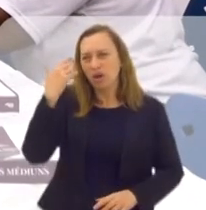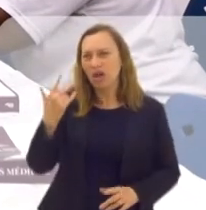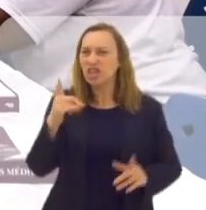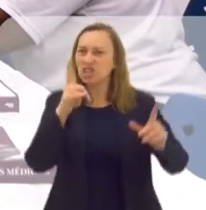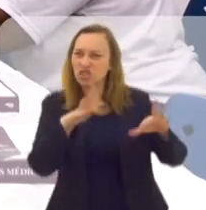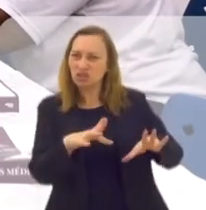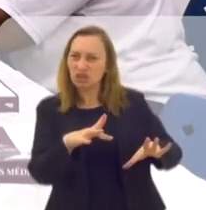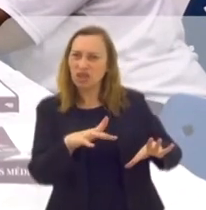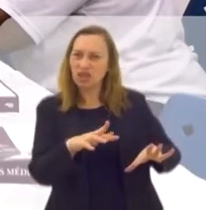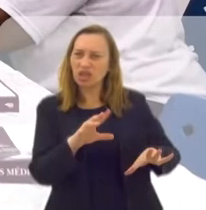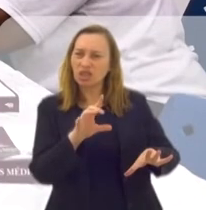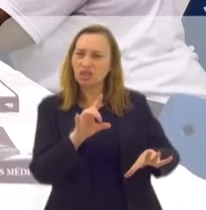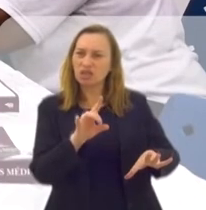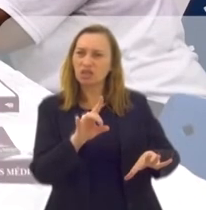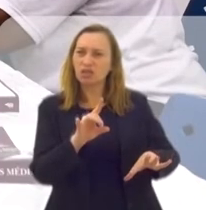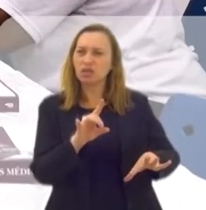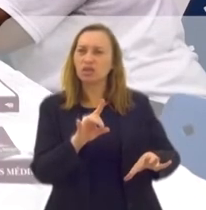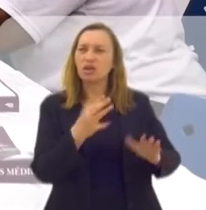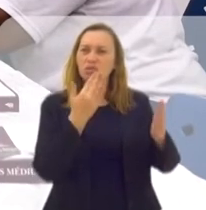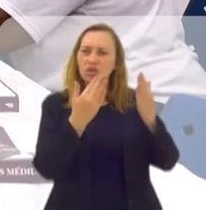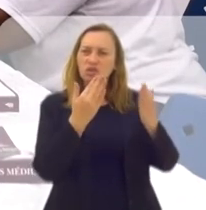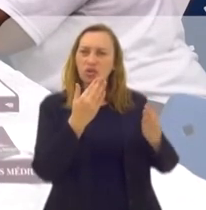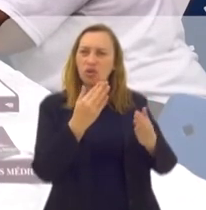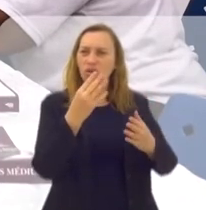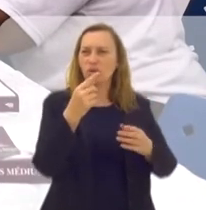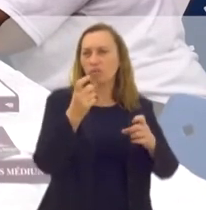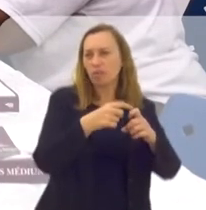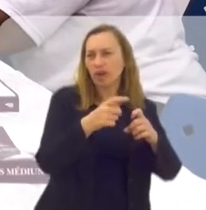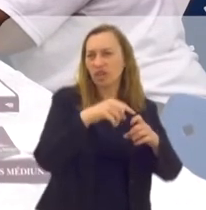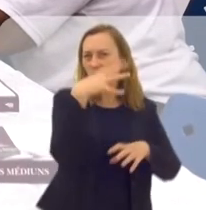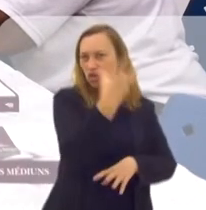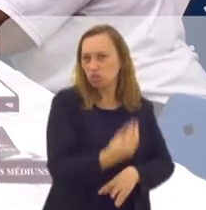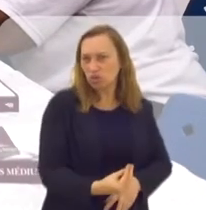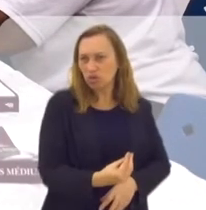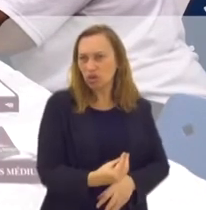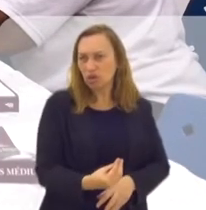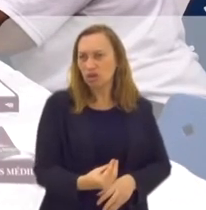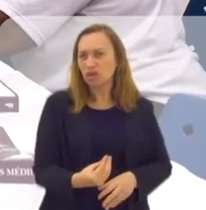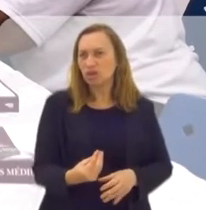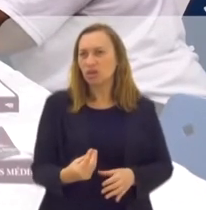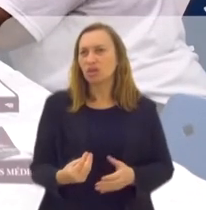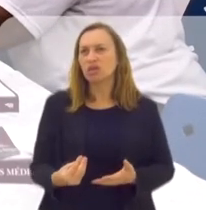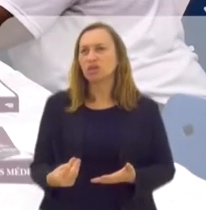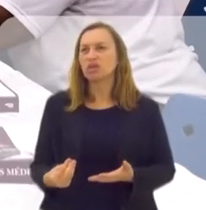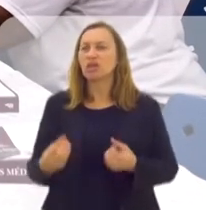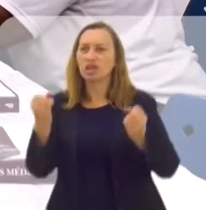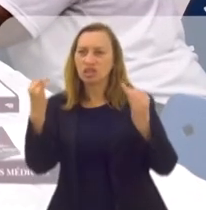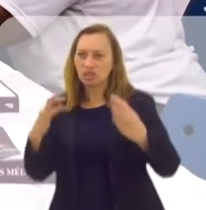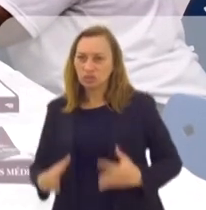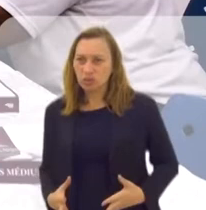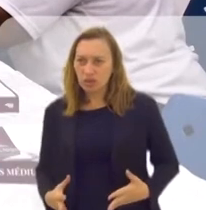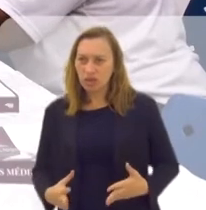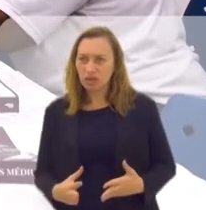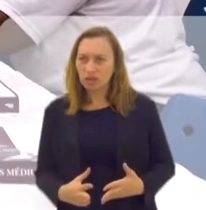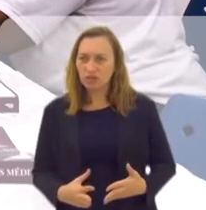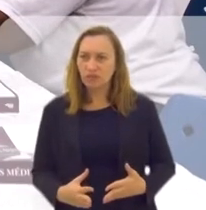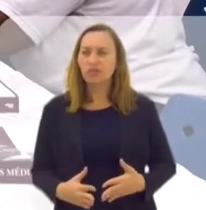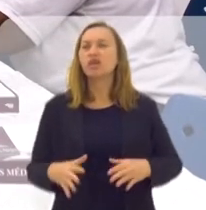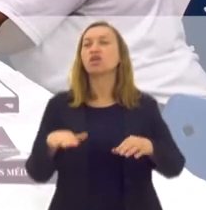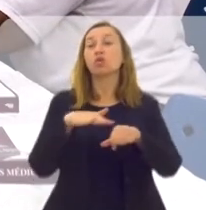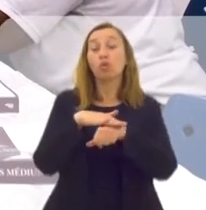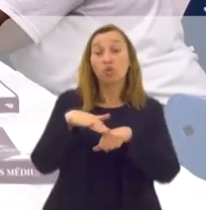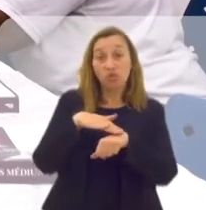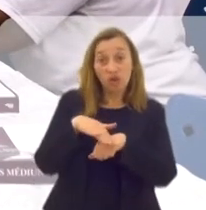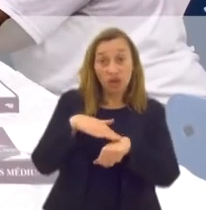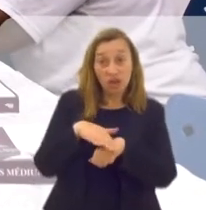naturalidade do que se fosse um tratamento psicológico, médico, no mundo espiritual. Então eles são trazidos ao Centro Espírita para esclarecer.